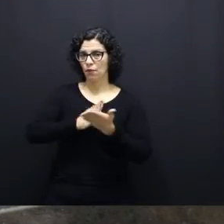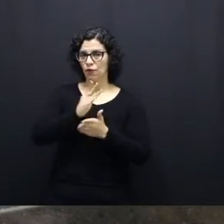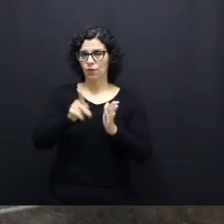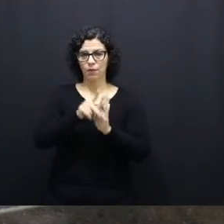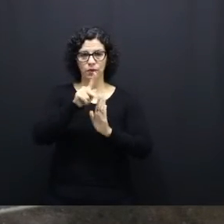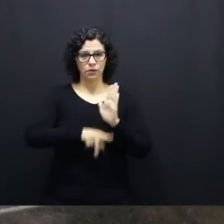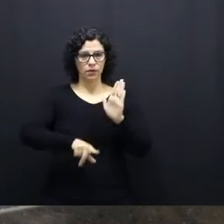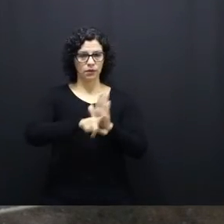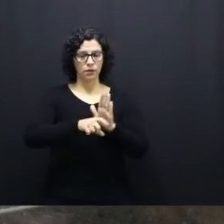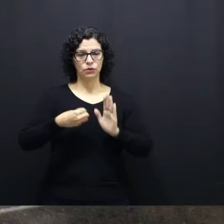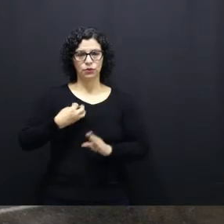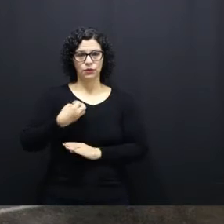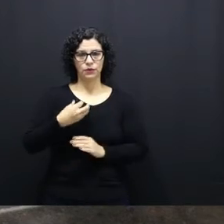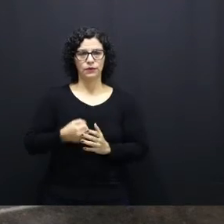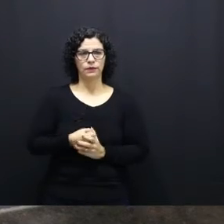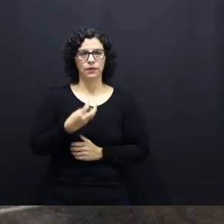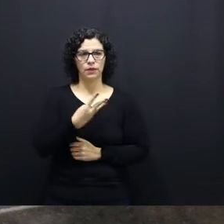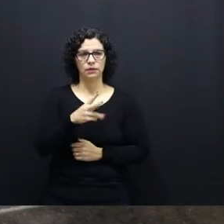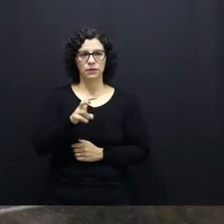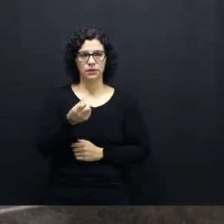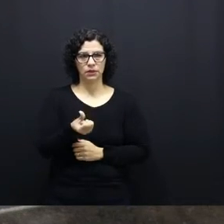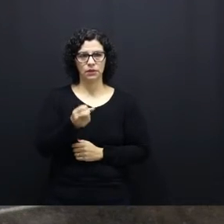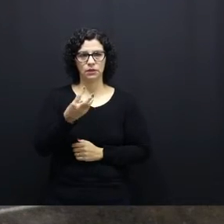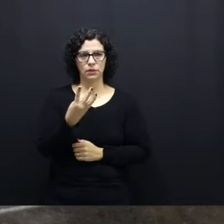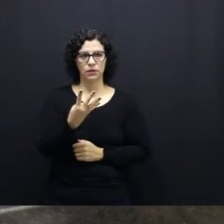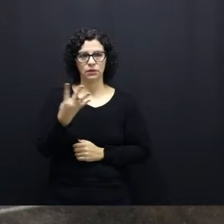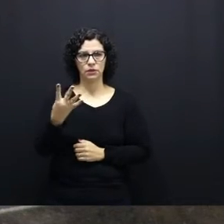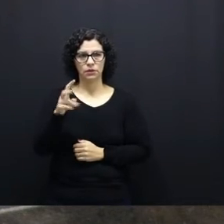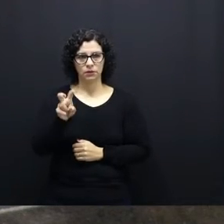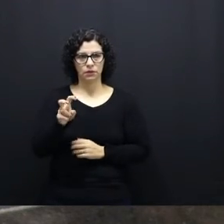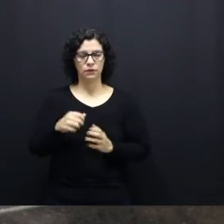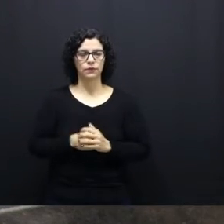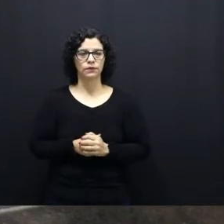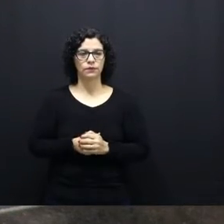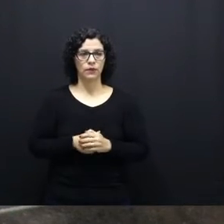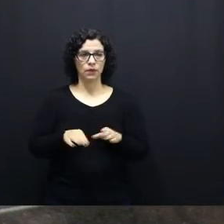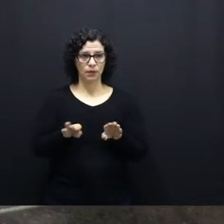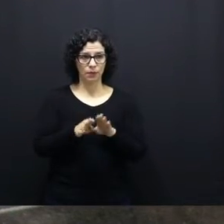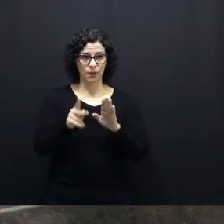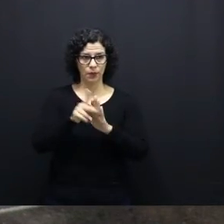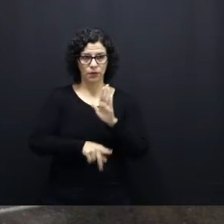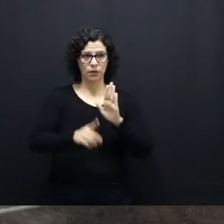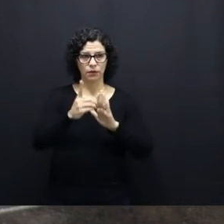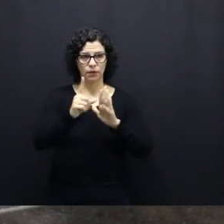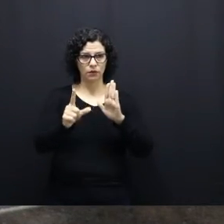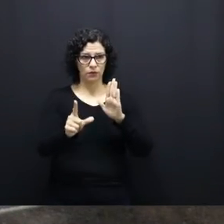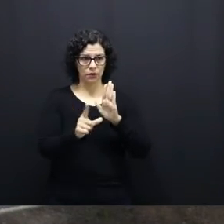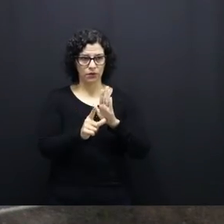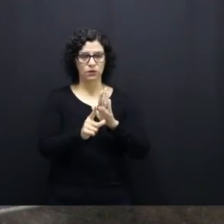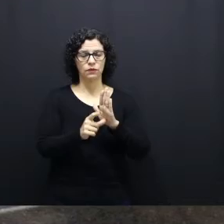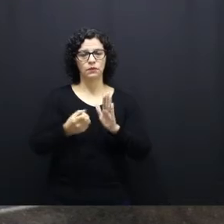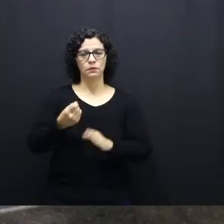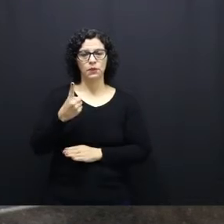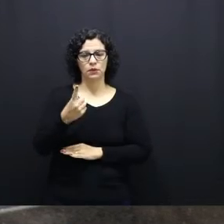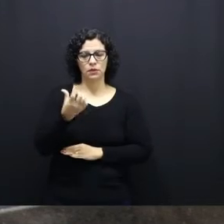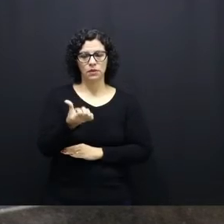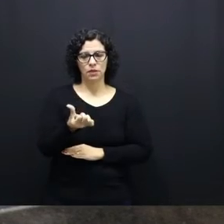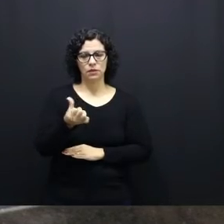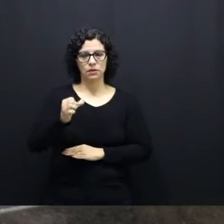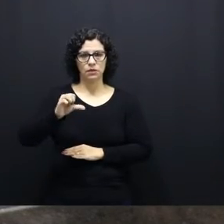ao projeto de lei os números 356 e445 e o projeto de decreto legislativo número